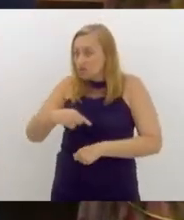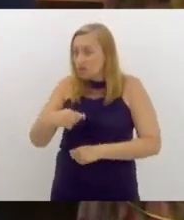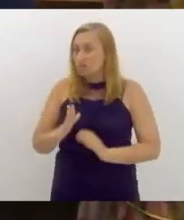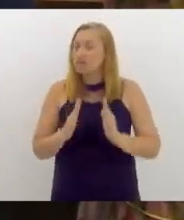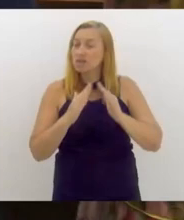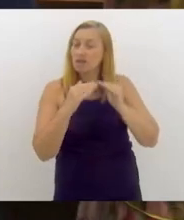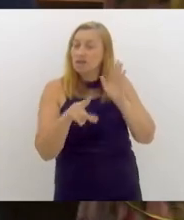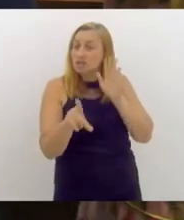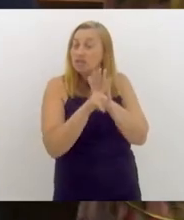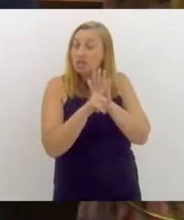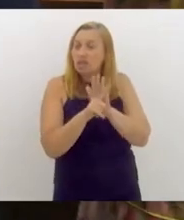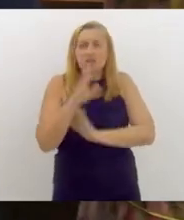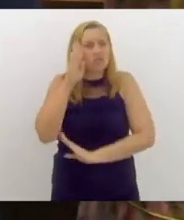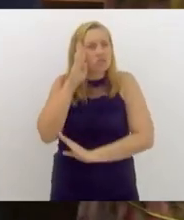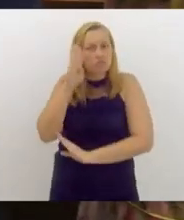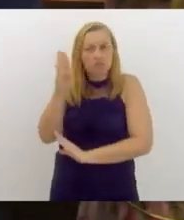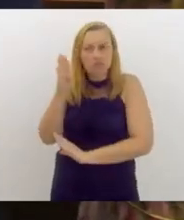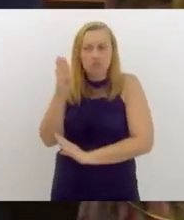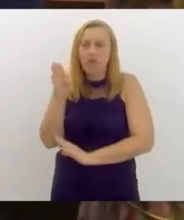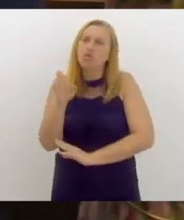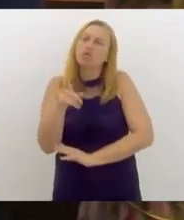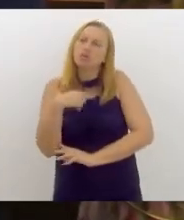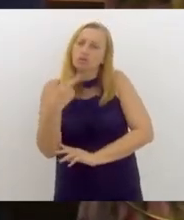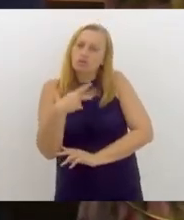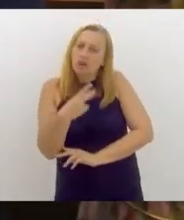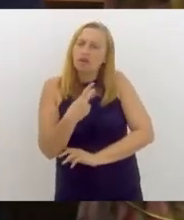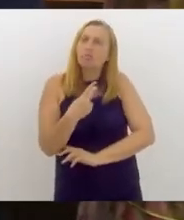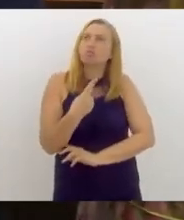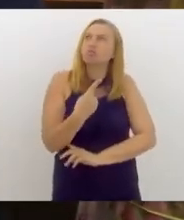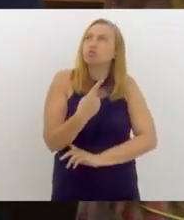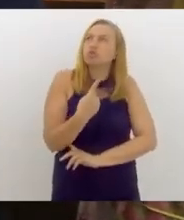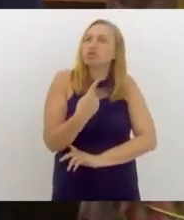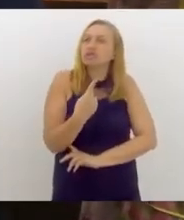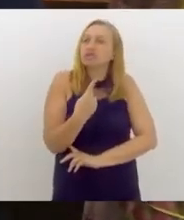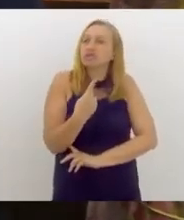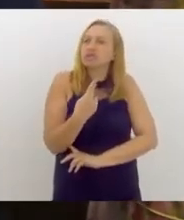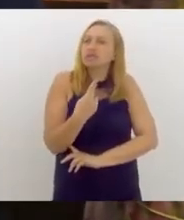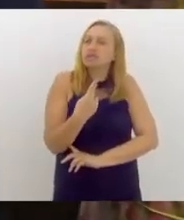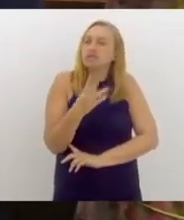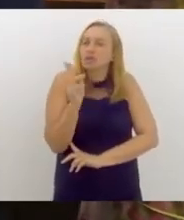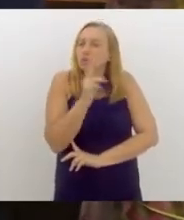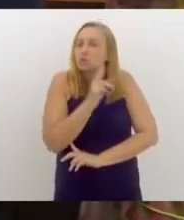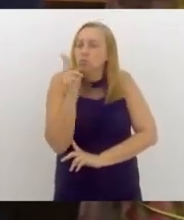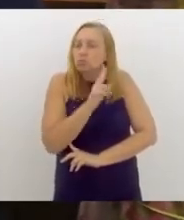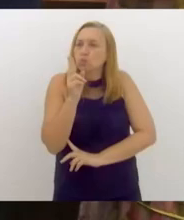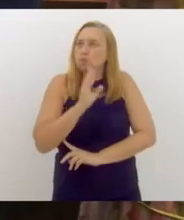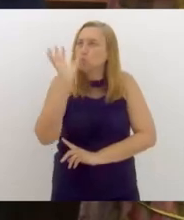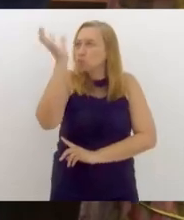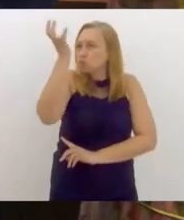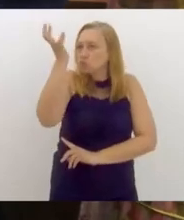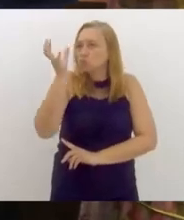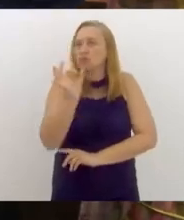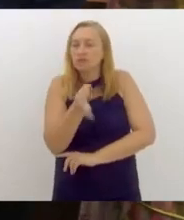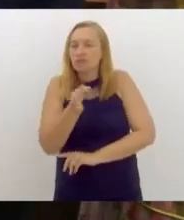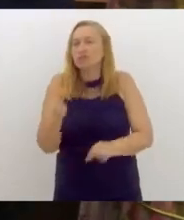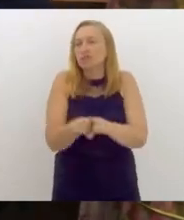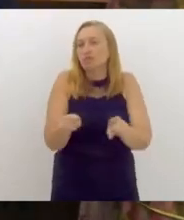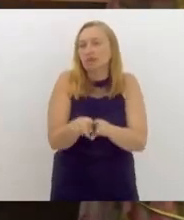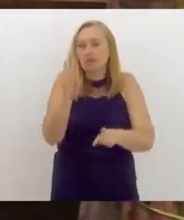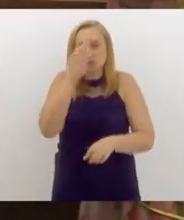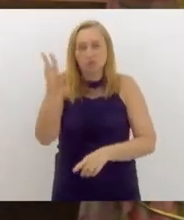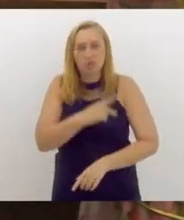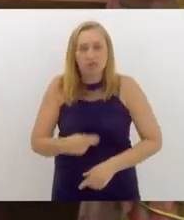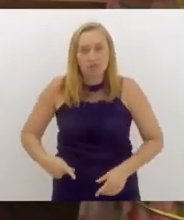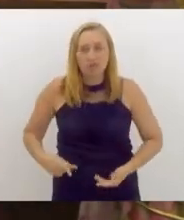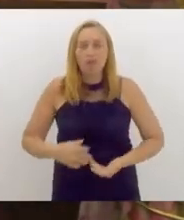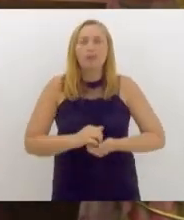casas legislativas, em especial quando falamos aí das emergências climáticas. E é fato também, senhor presidente,